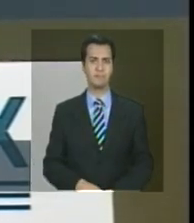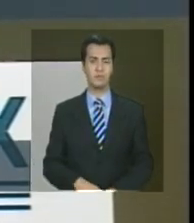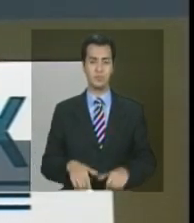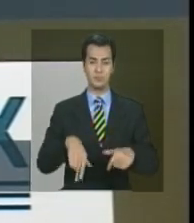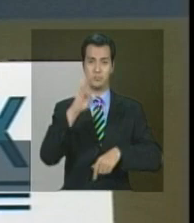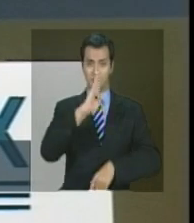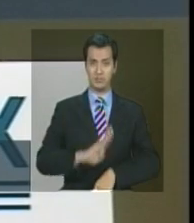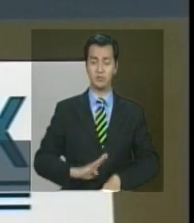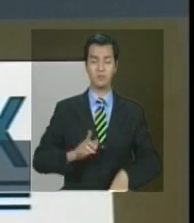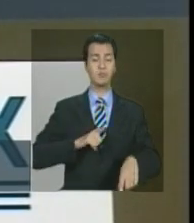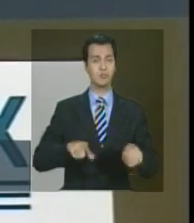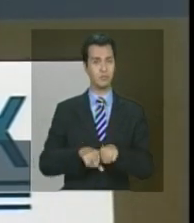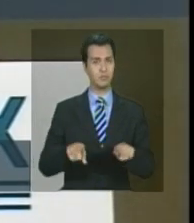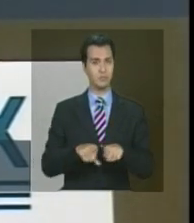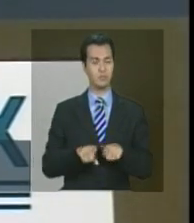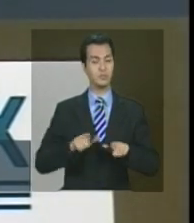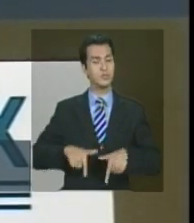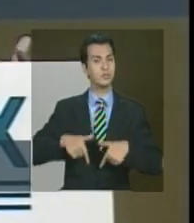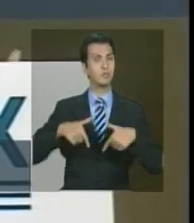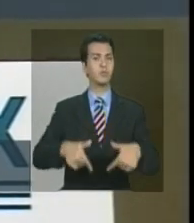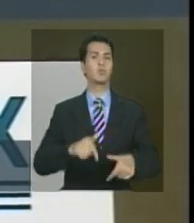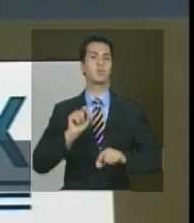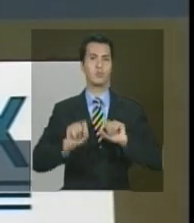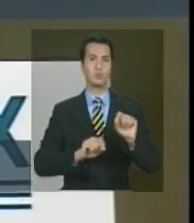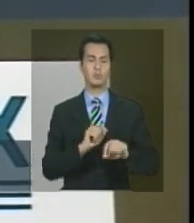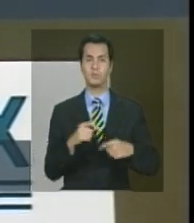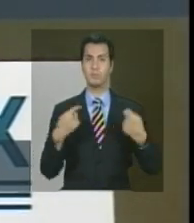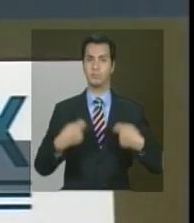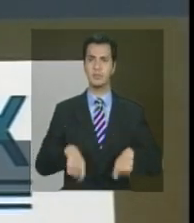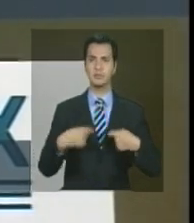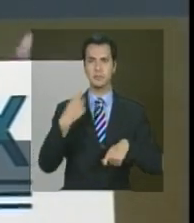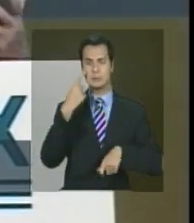desafio que é buscar